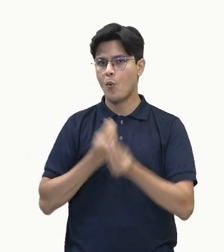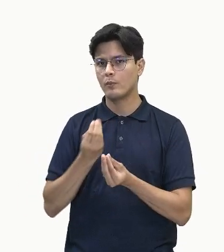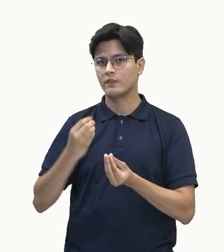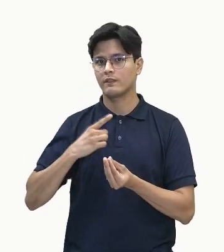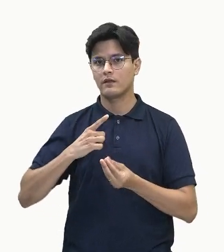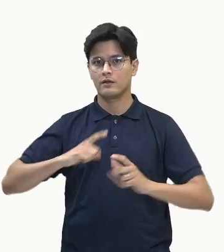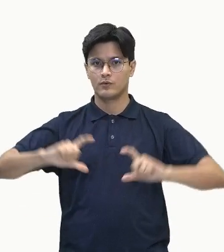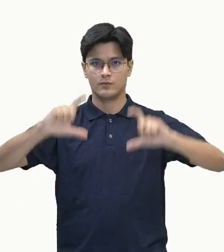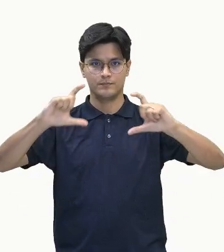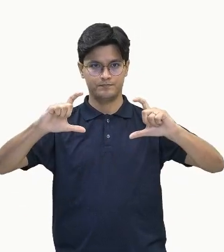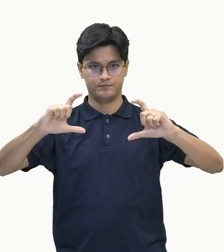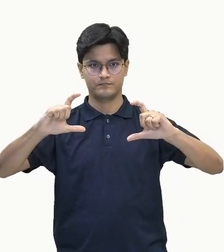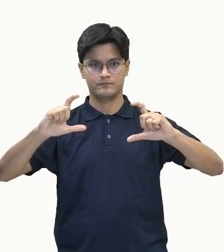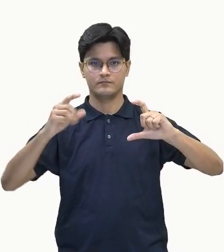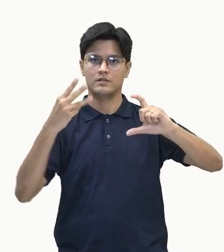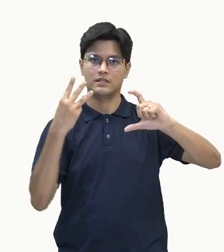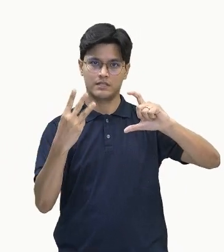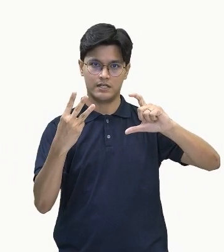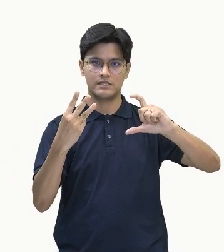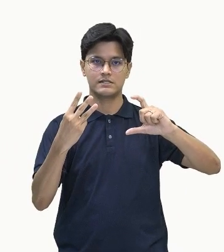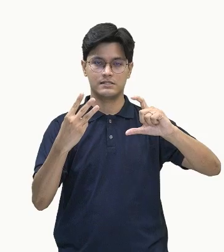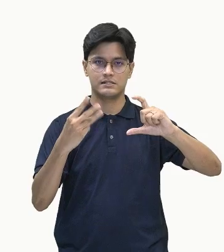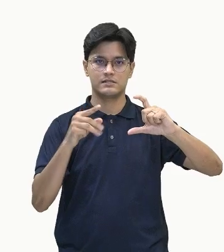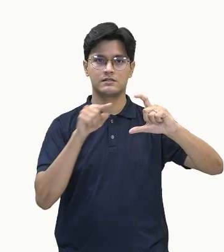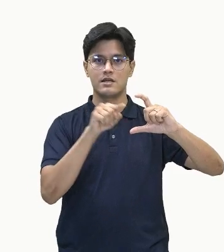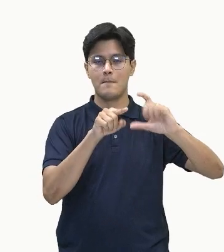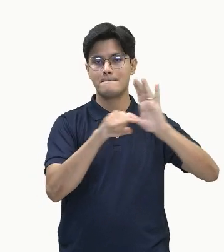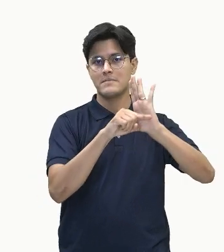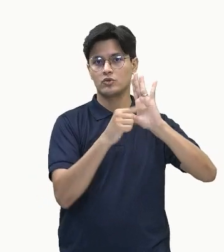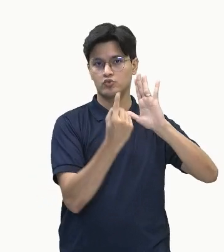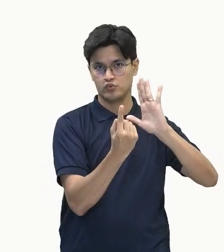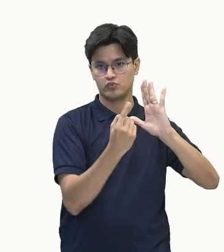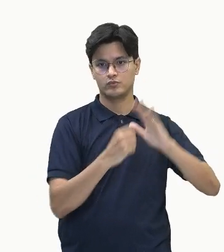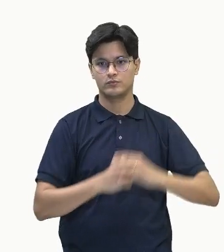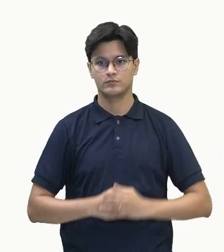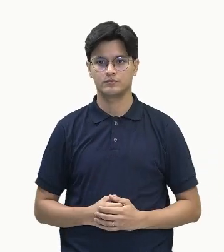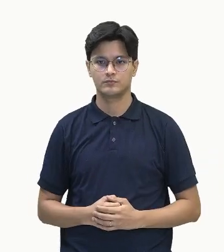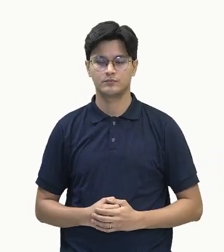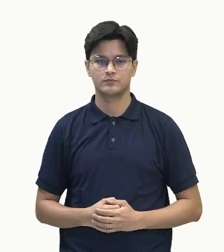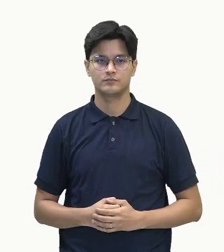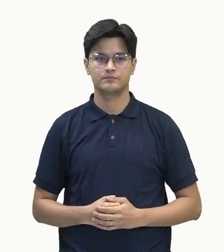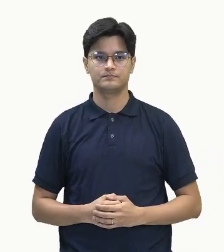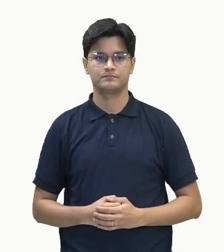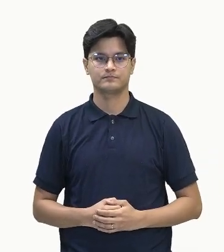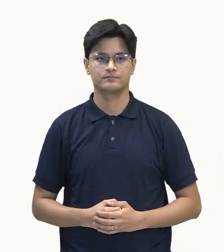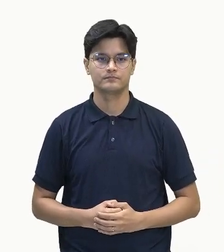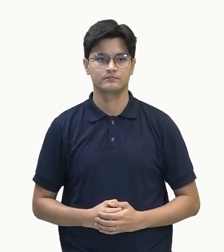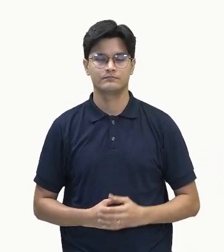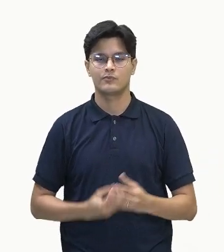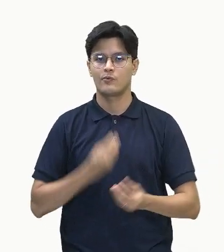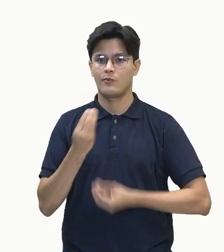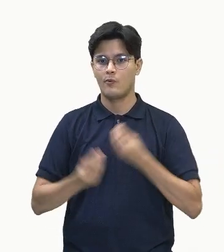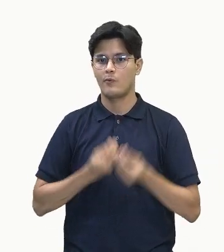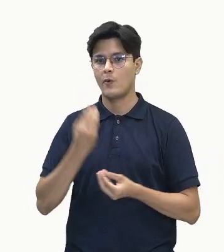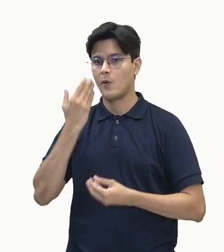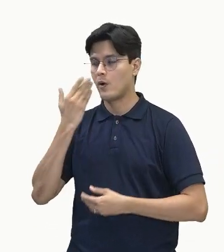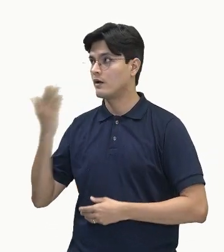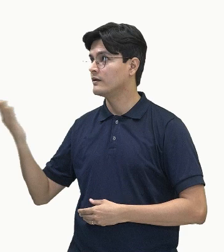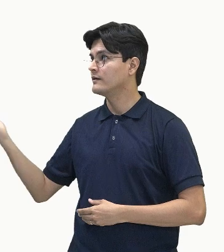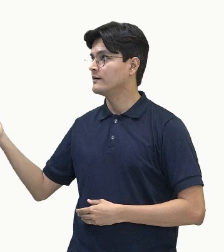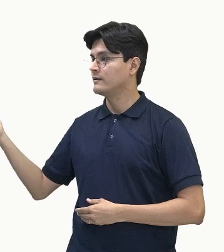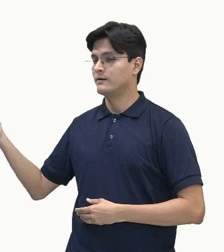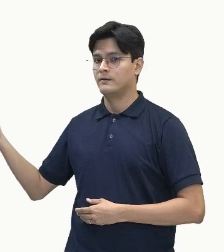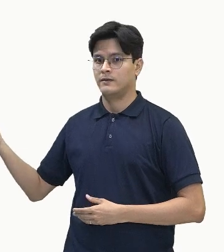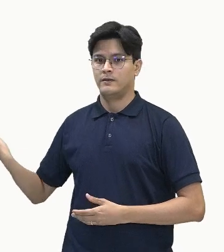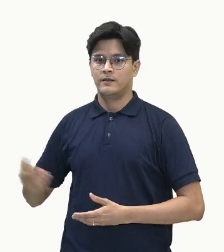coordenadas 3 e -1. Opa, rapidinho. Agora, ponto B tem coordenadas 3